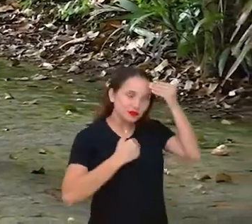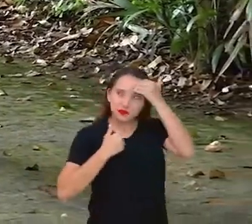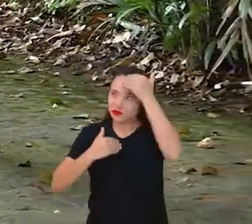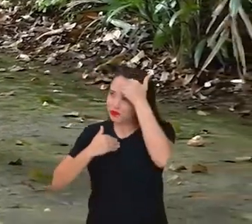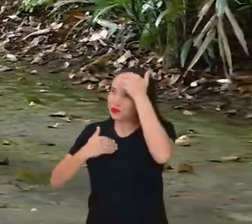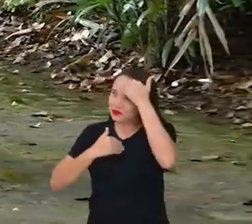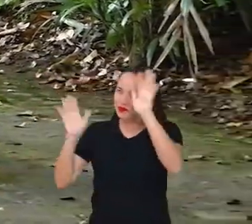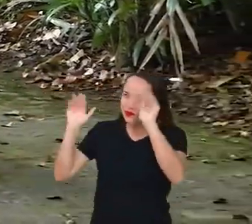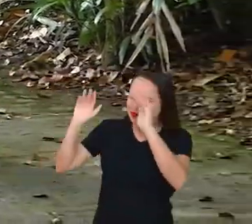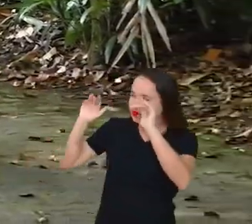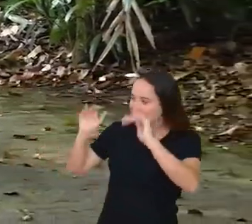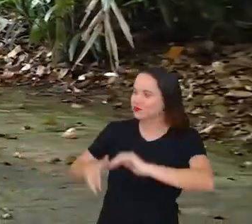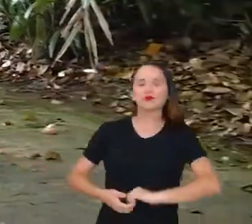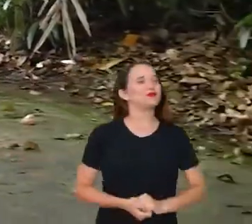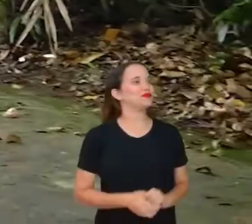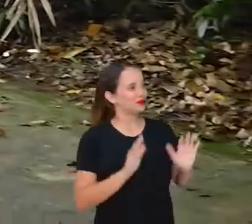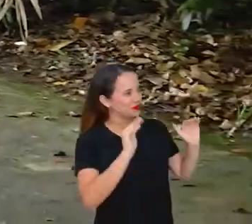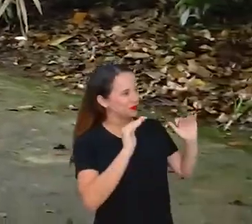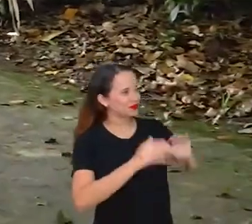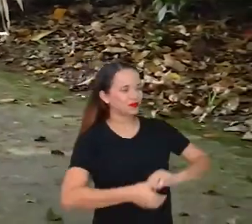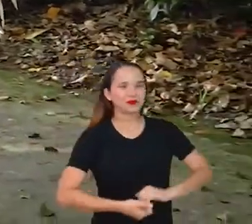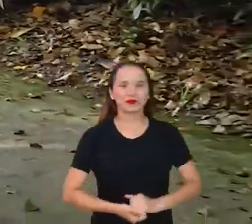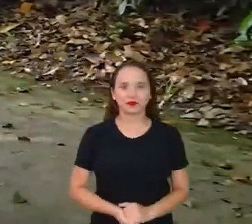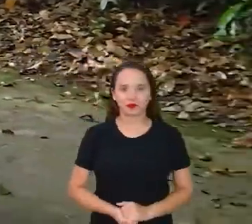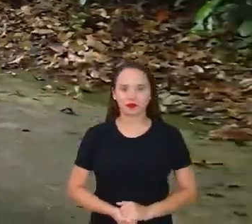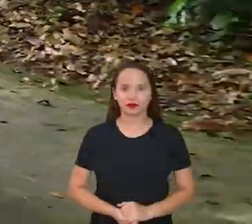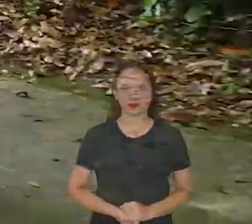Obrigada. Nada, tchau.